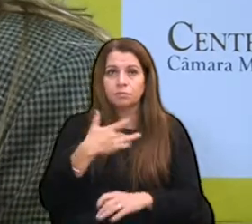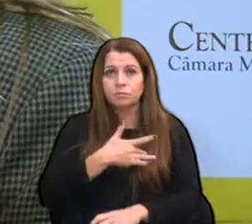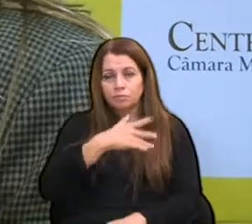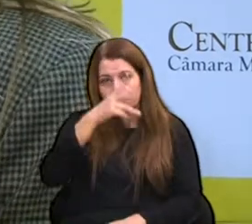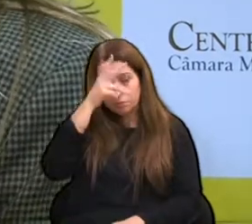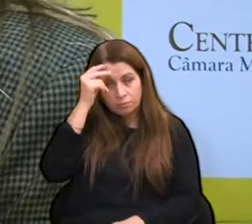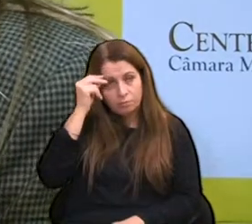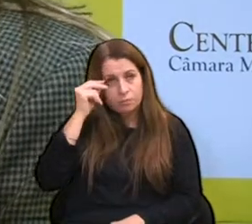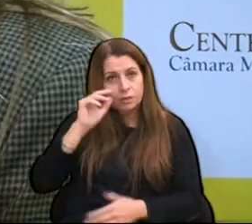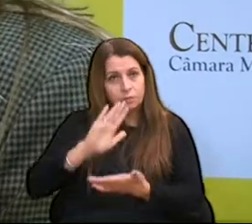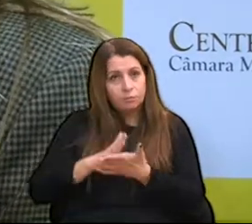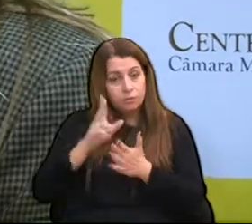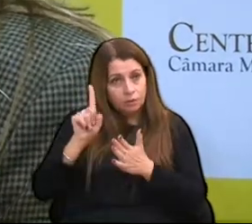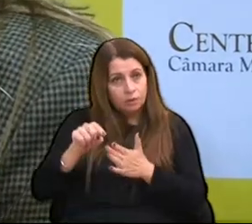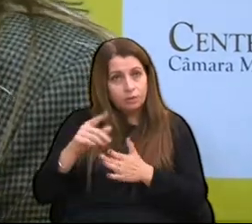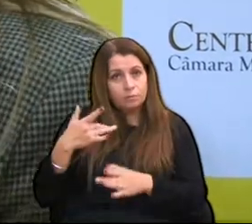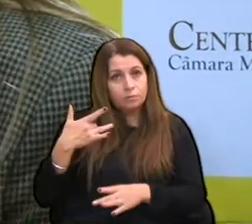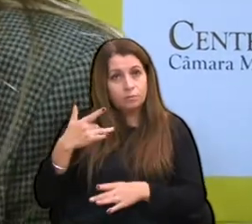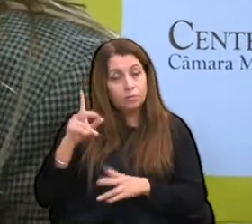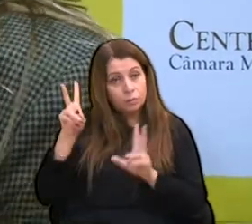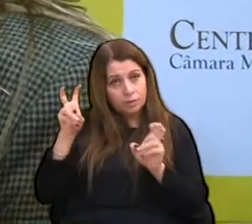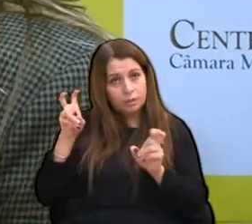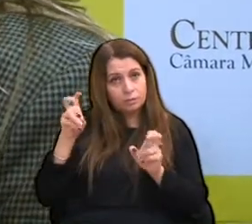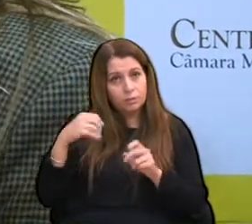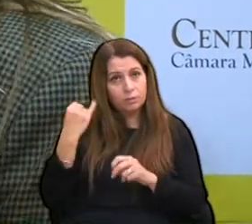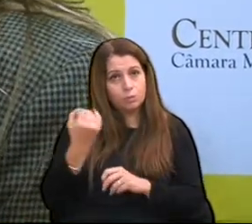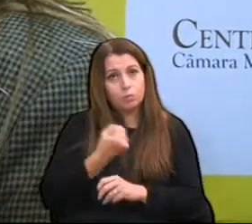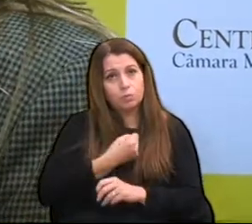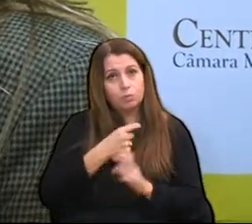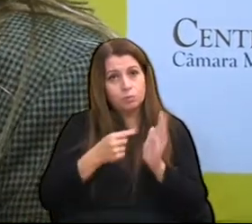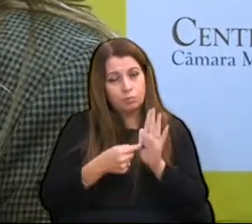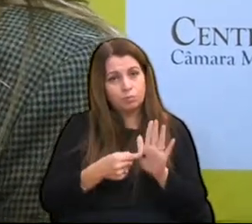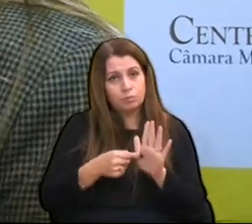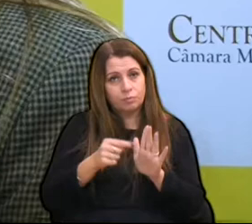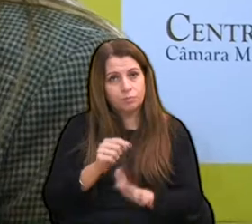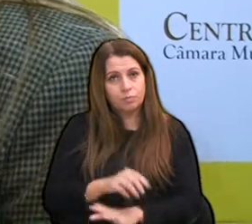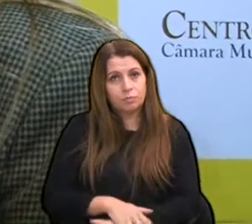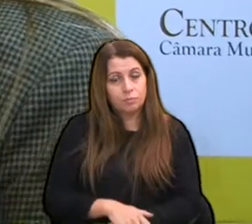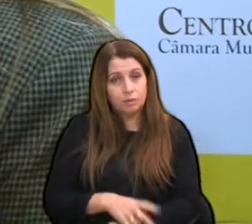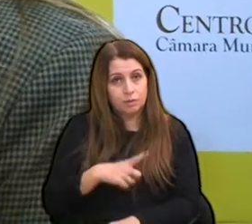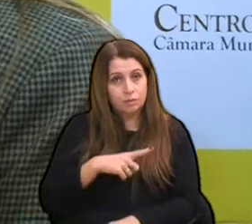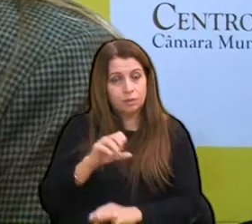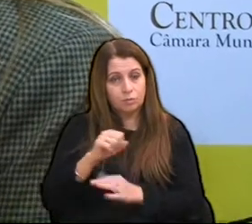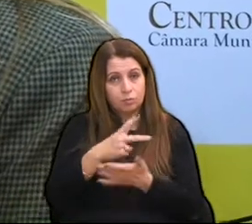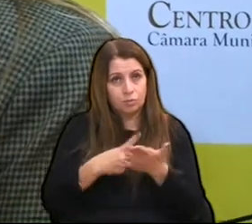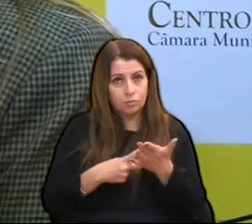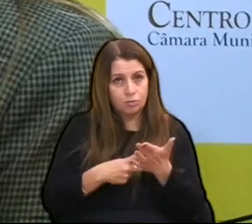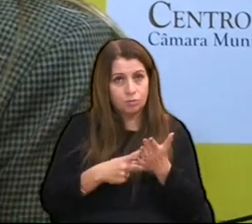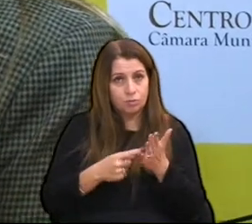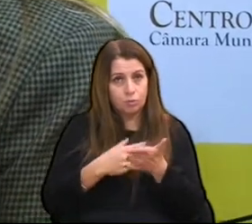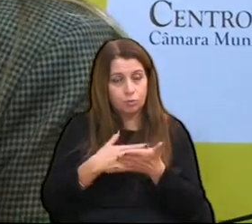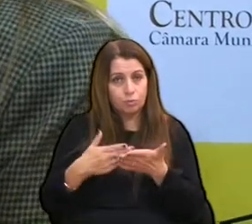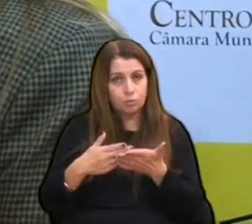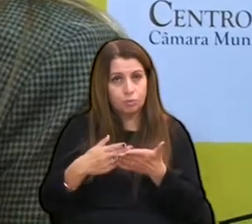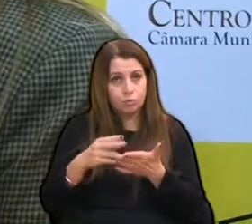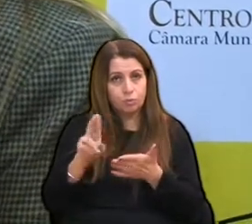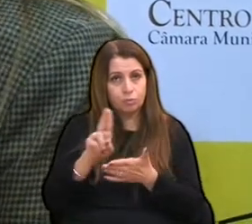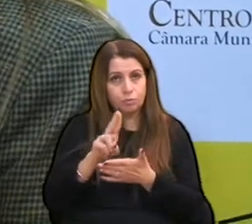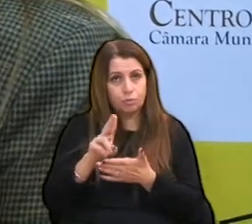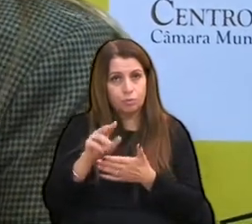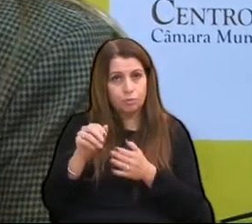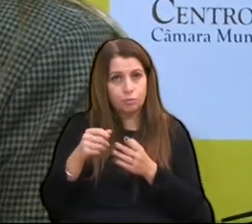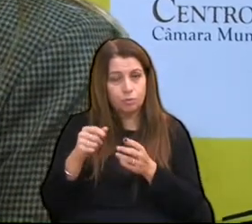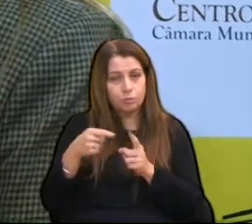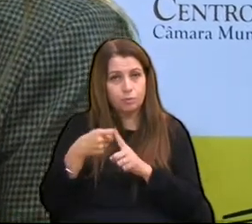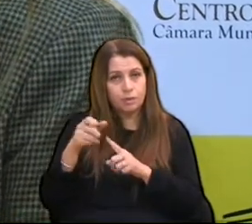O suicídio é um tema de saúde pública e os números estão mostrando isso. Tem um projeto que eu estou lançando que se chama Setembro